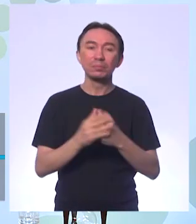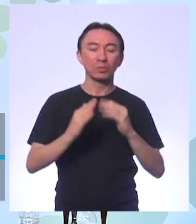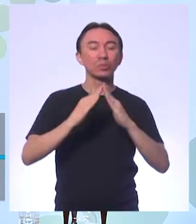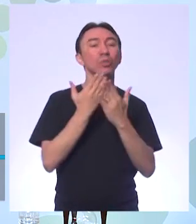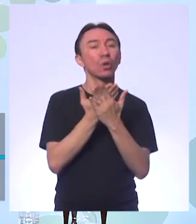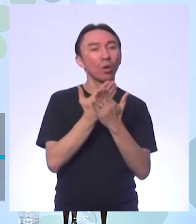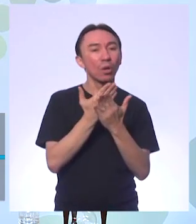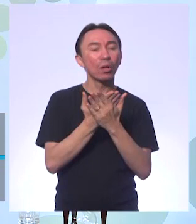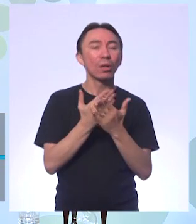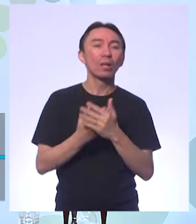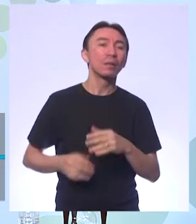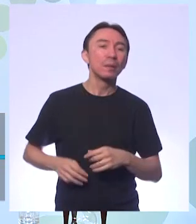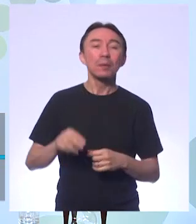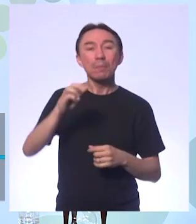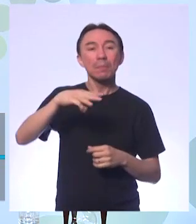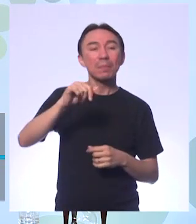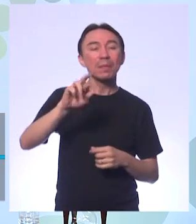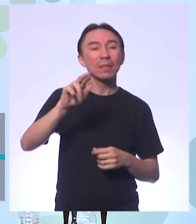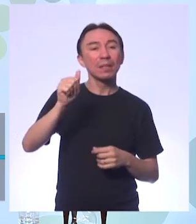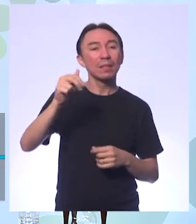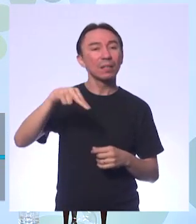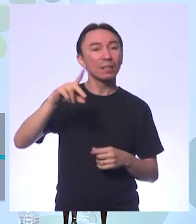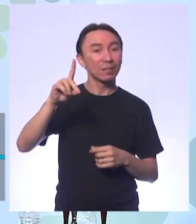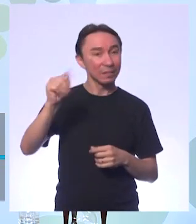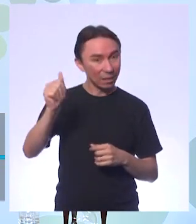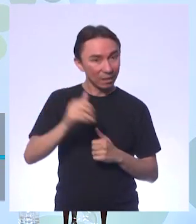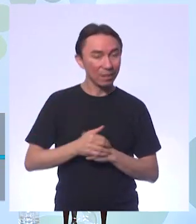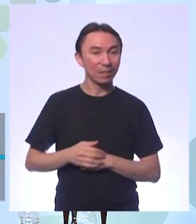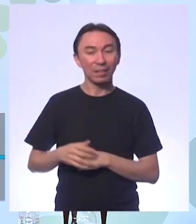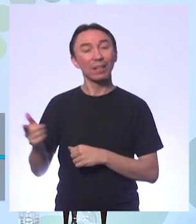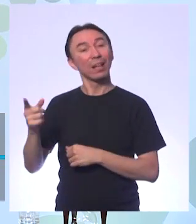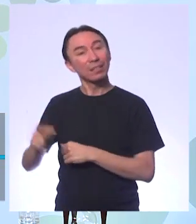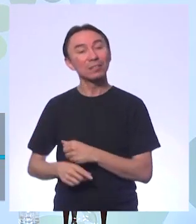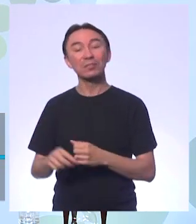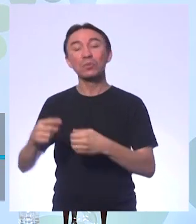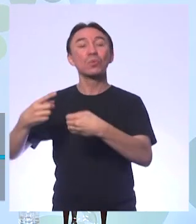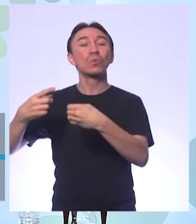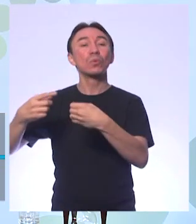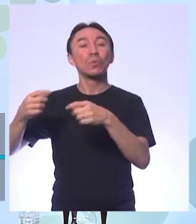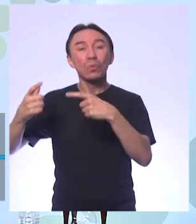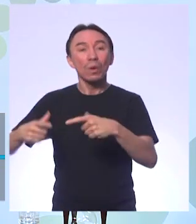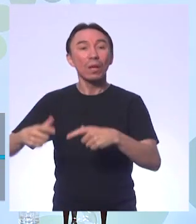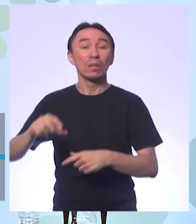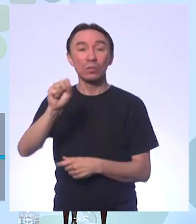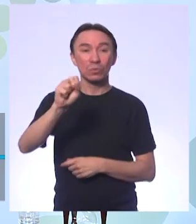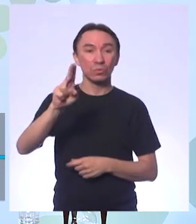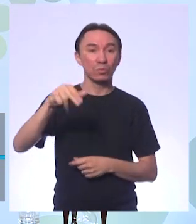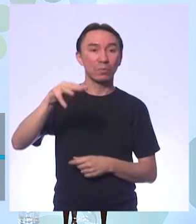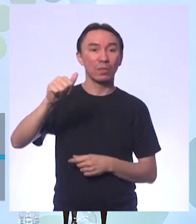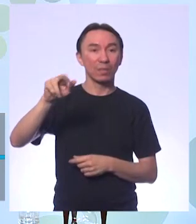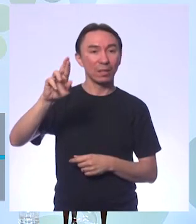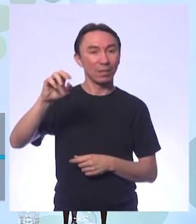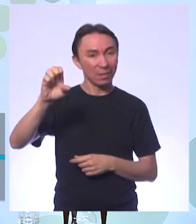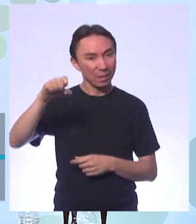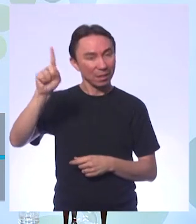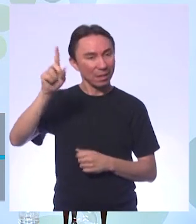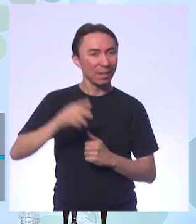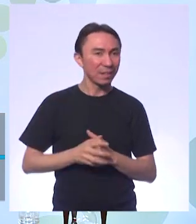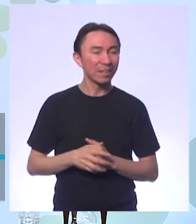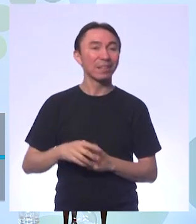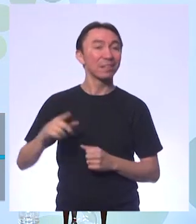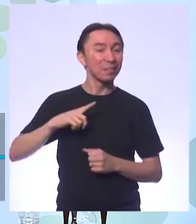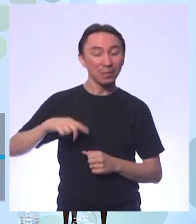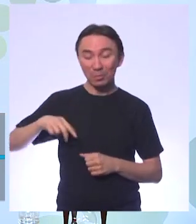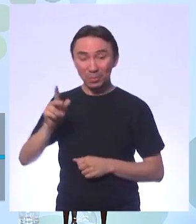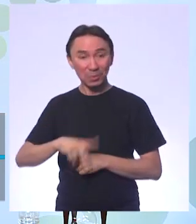Miranda de Sumaré. Ela está falando da exploração do trabalhador, é isso mesmo. Aí tem um professor que mandou um unicórnio aqui, bem fofo, eu nem sei como você